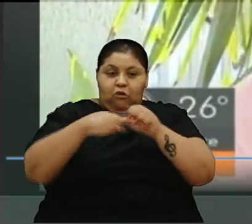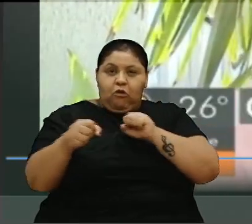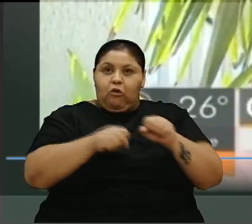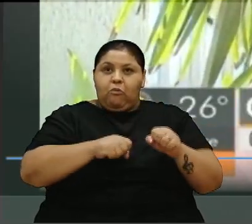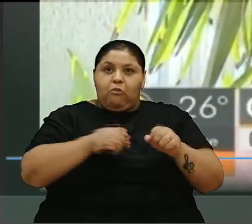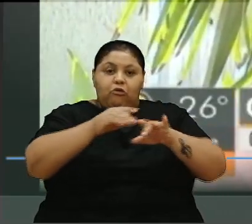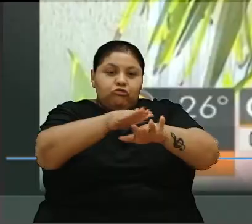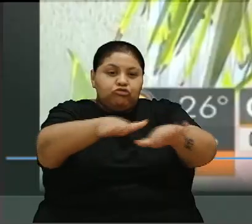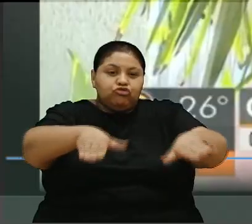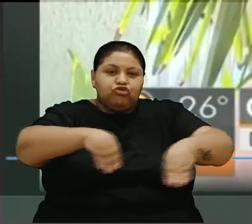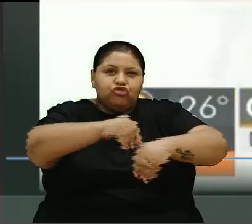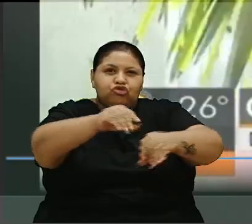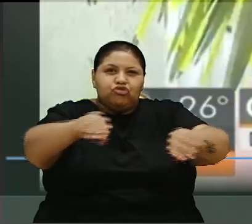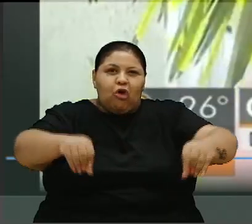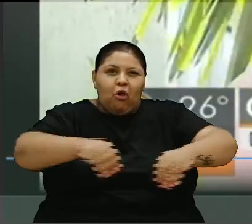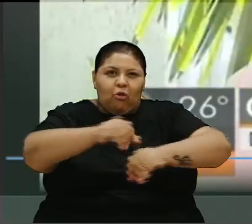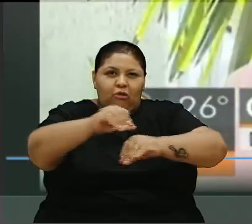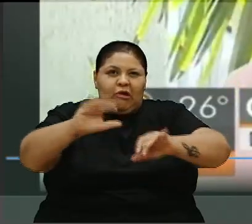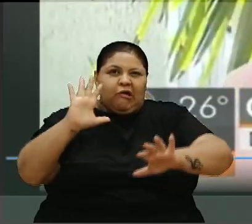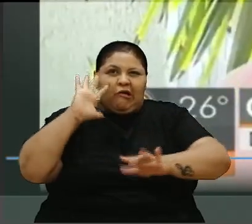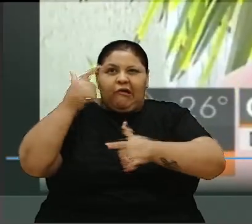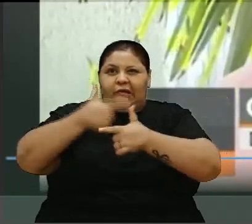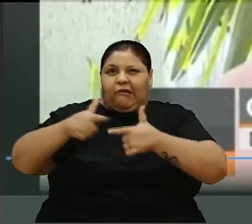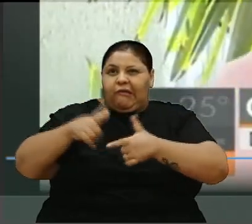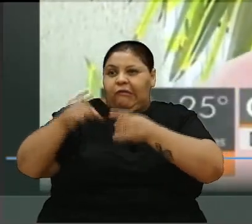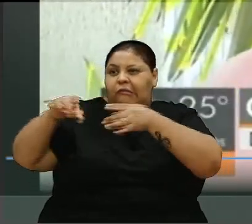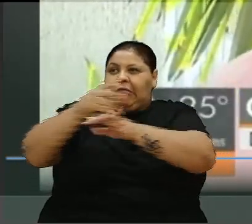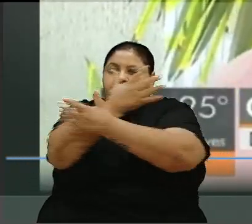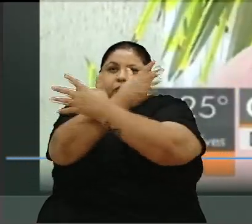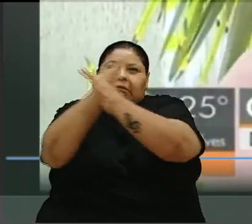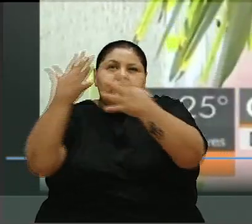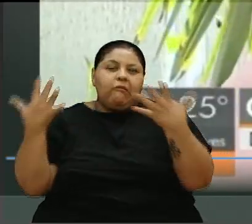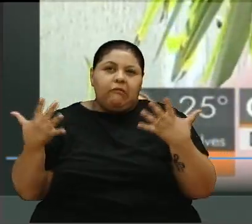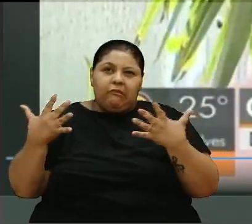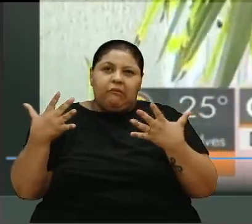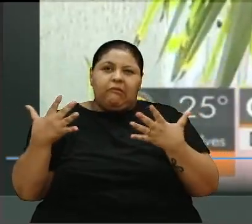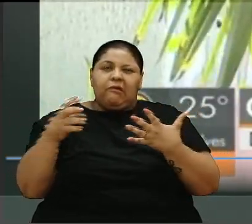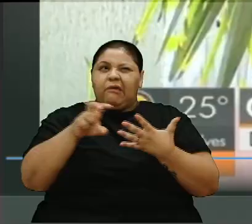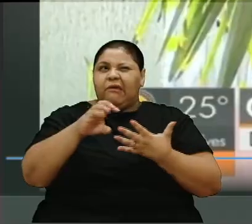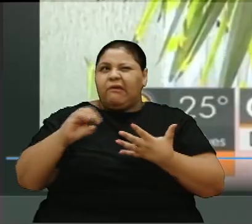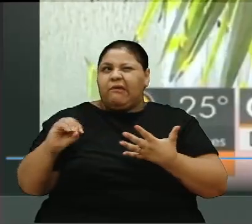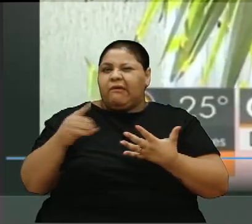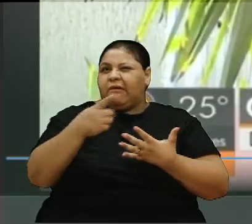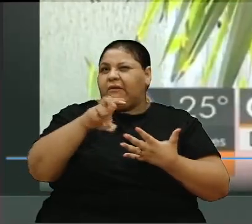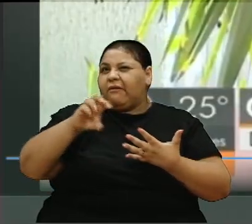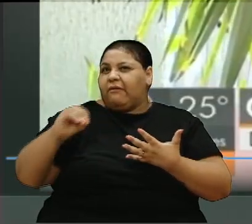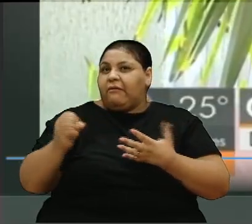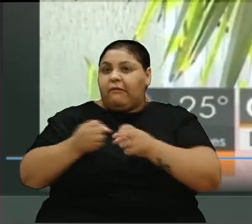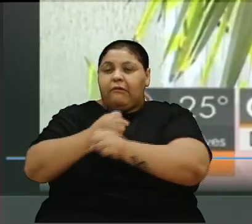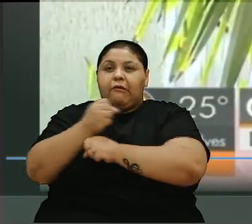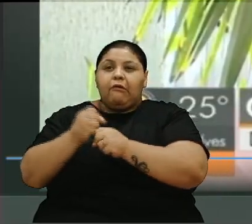solo e contaminar o lençol freático. Ela seria jogada no meio ambiente, ela levaria de 50 a